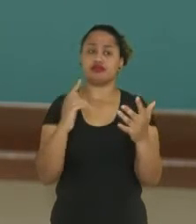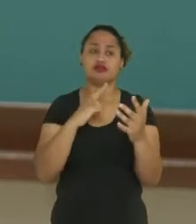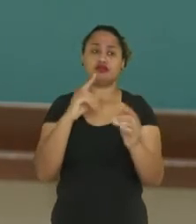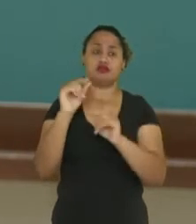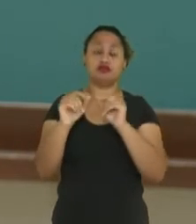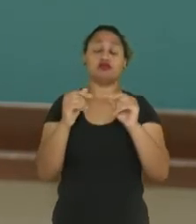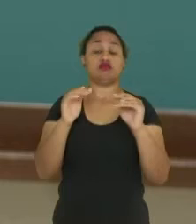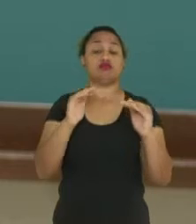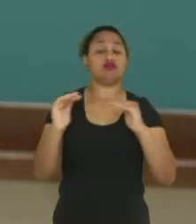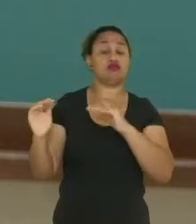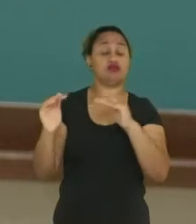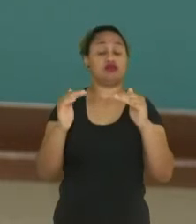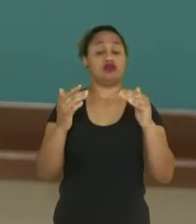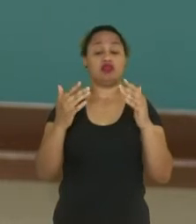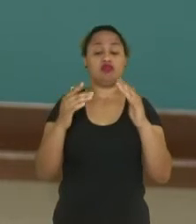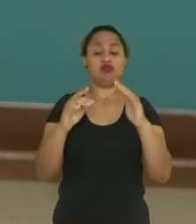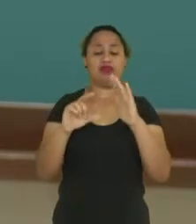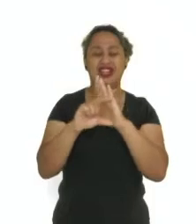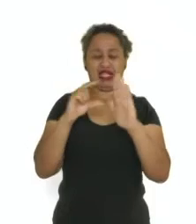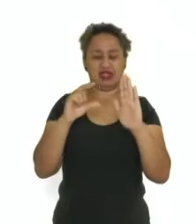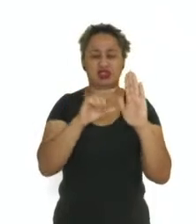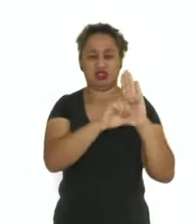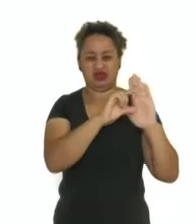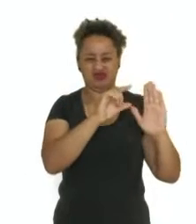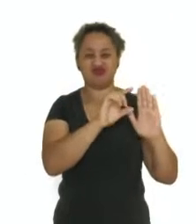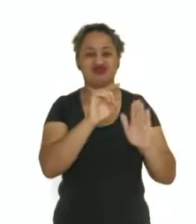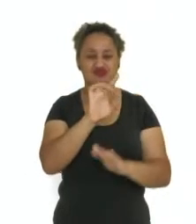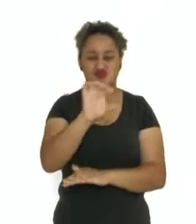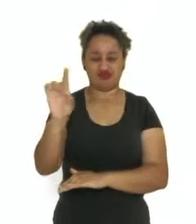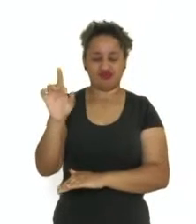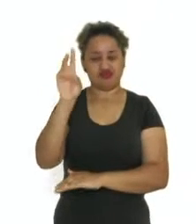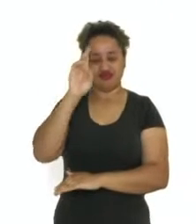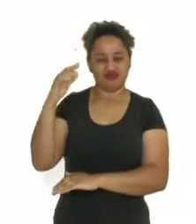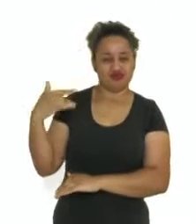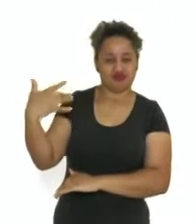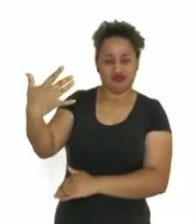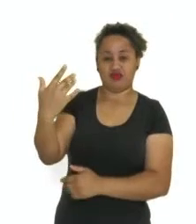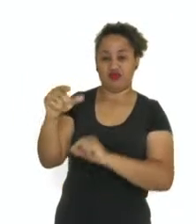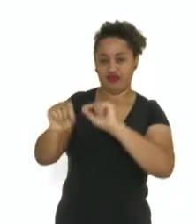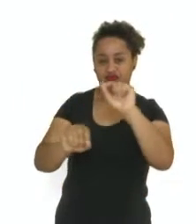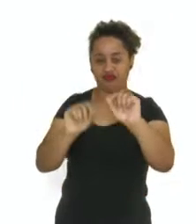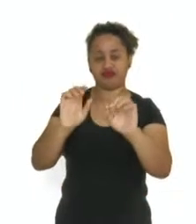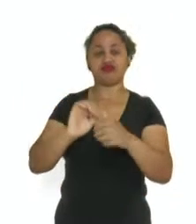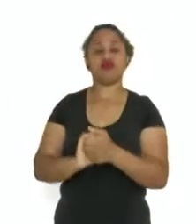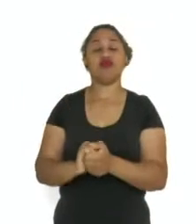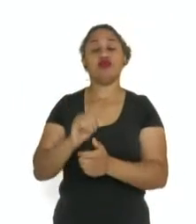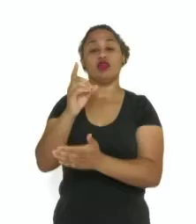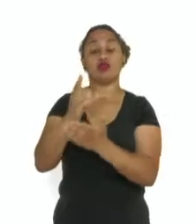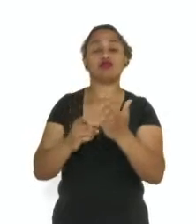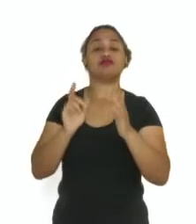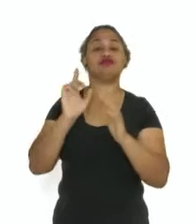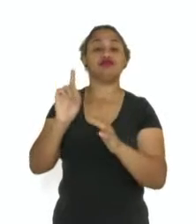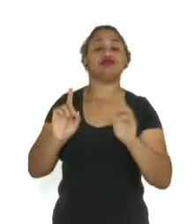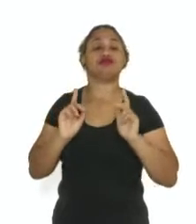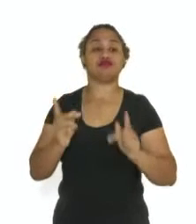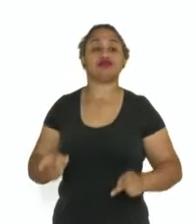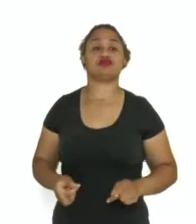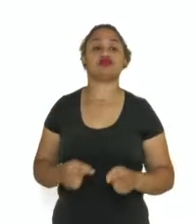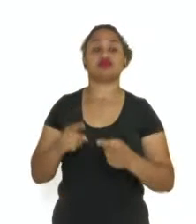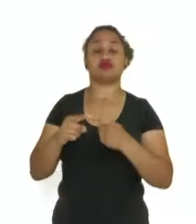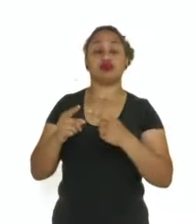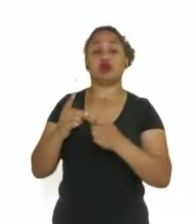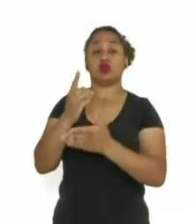um panorama de cada um. Vejamos sobre a declaração. É um documento que marca os principais direitos do